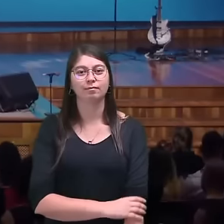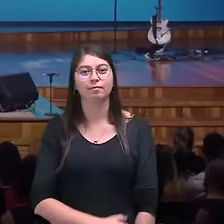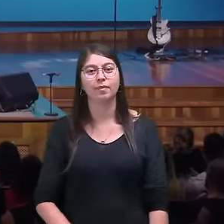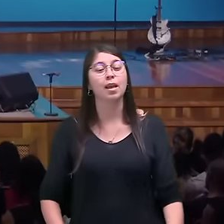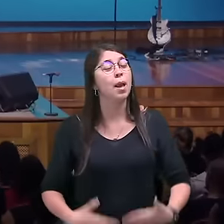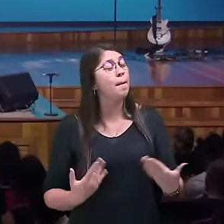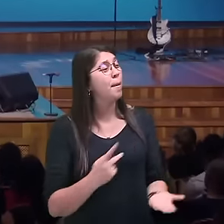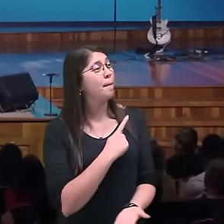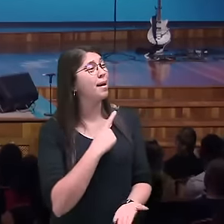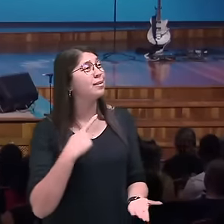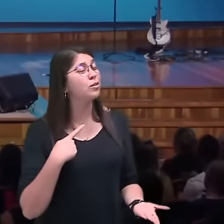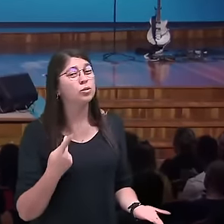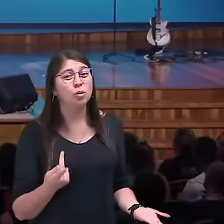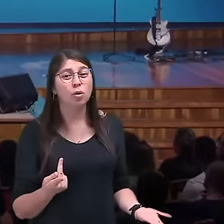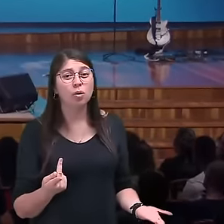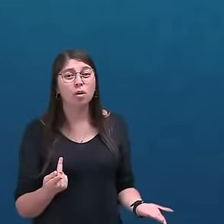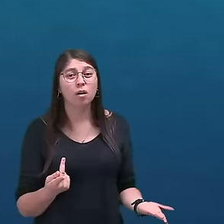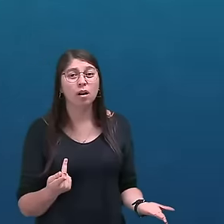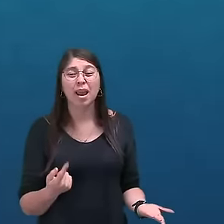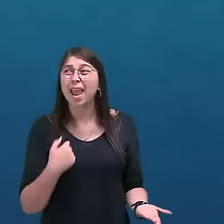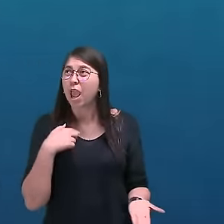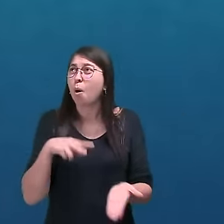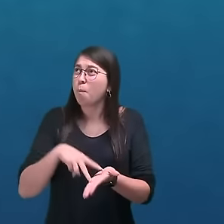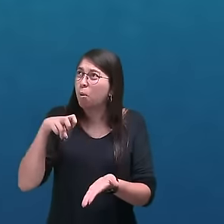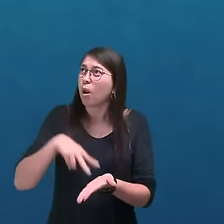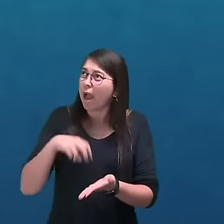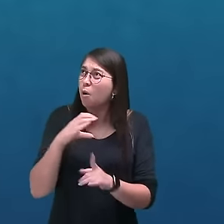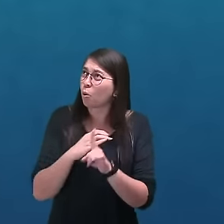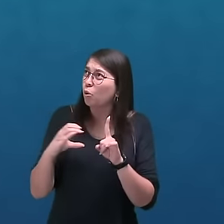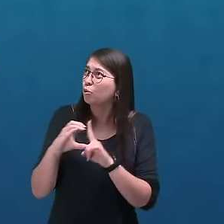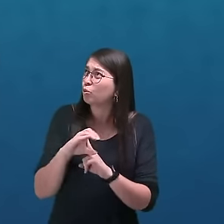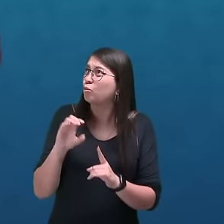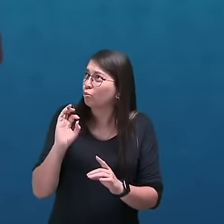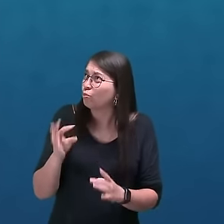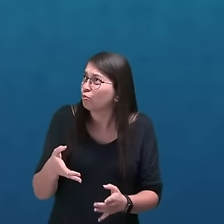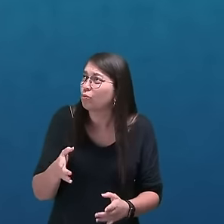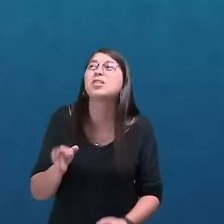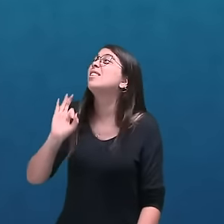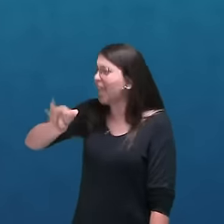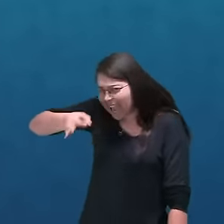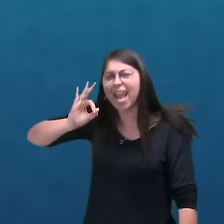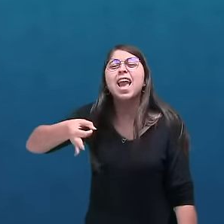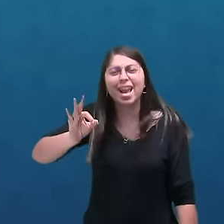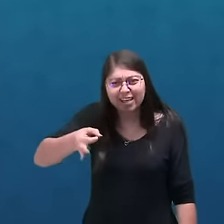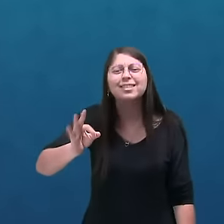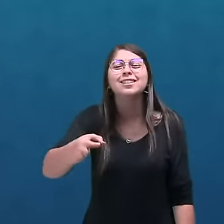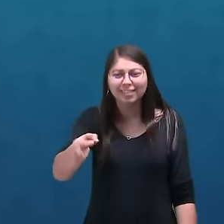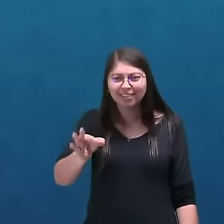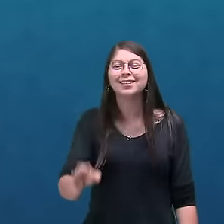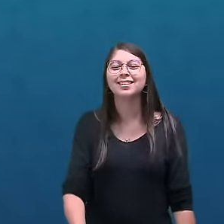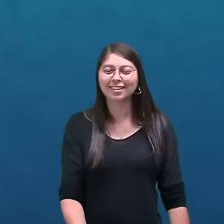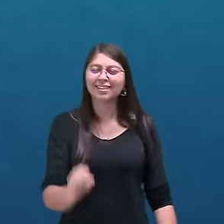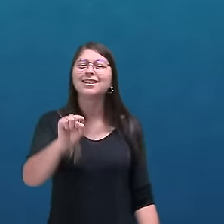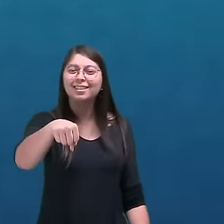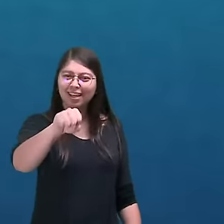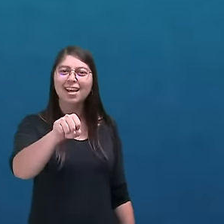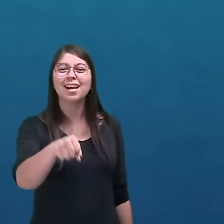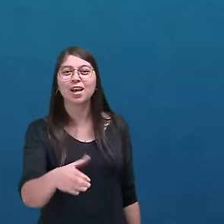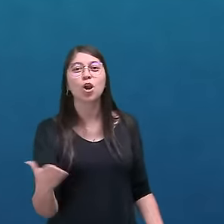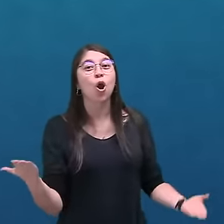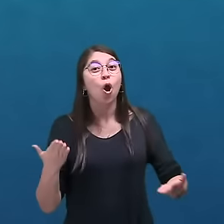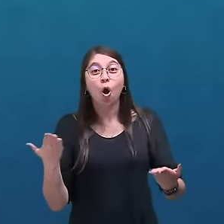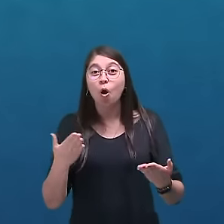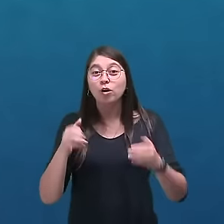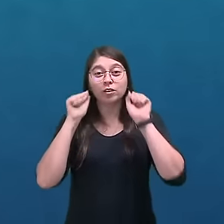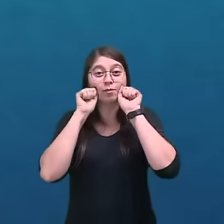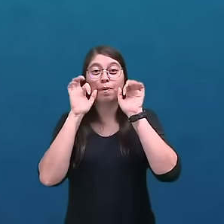Pastor, un Señor me va a hacer pular todo el culto. Sí. Oh, hoje vai ser abençoado